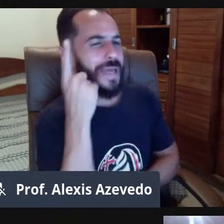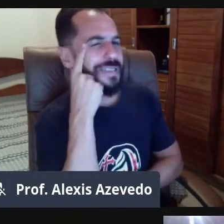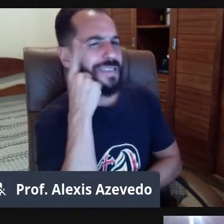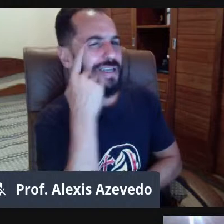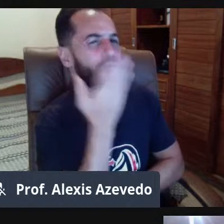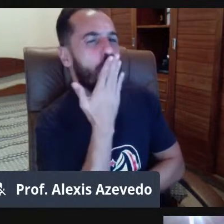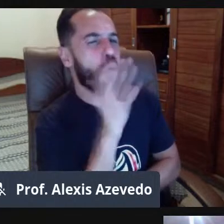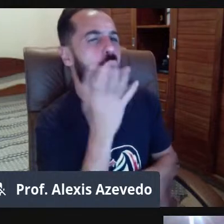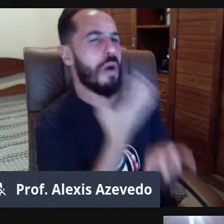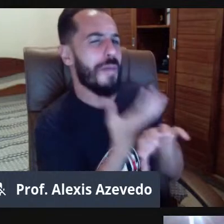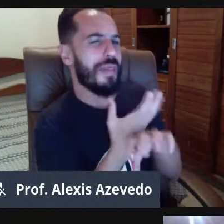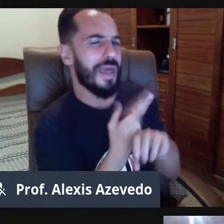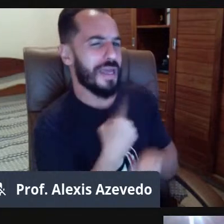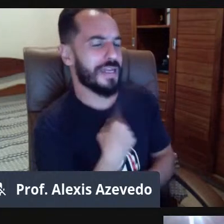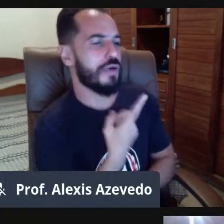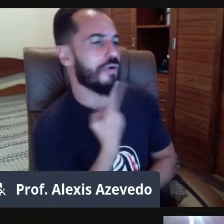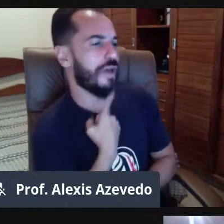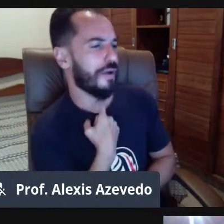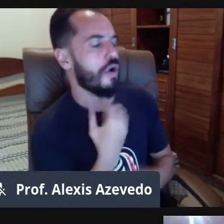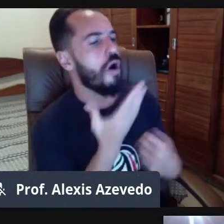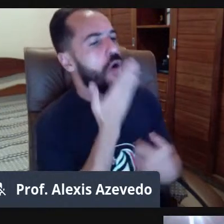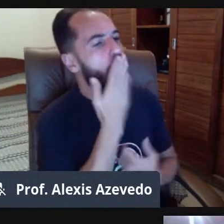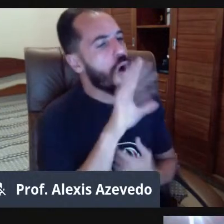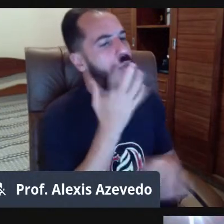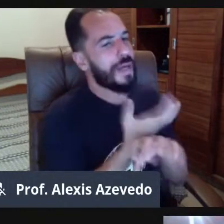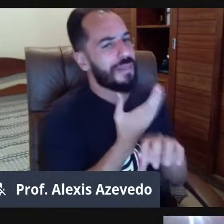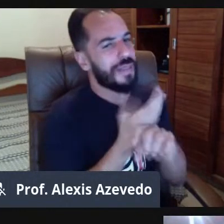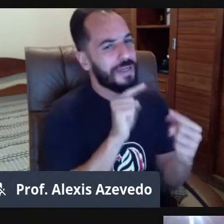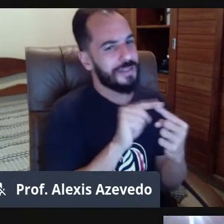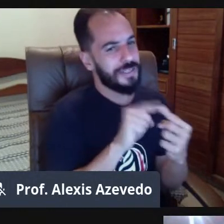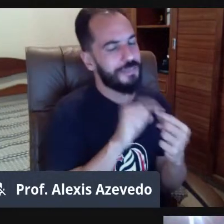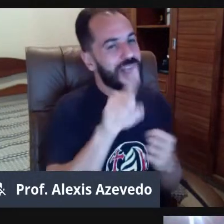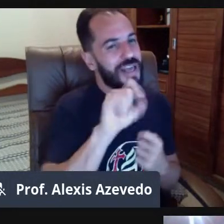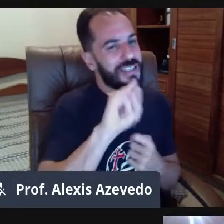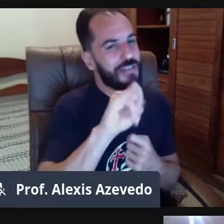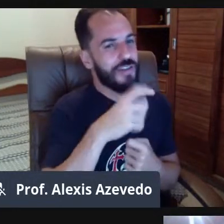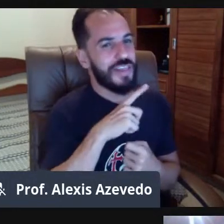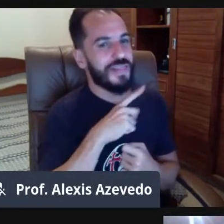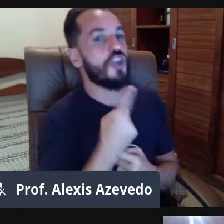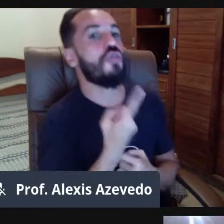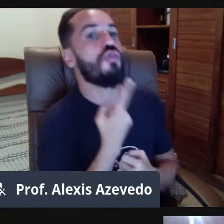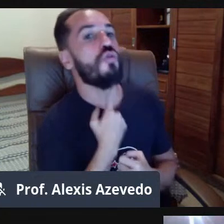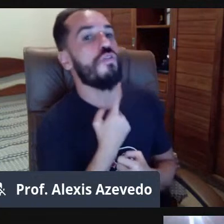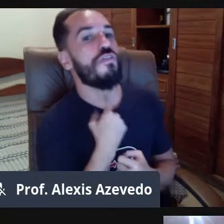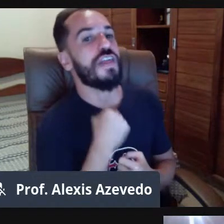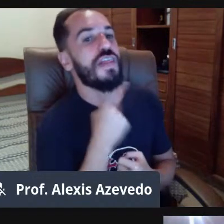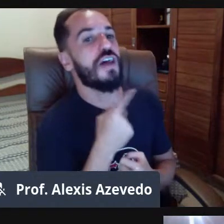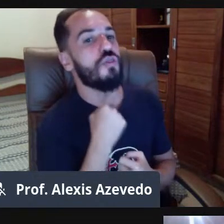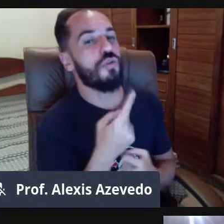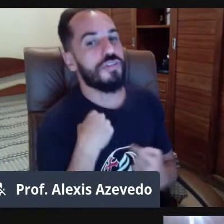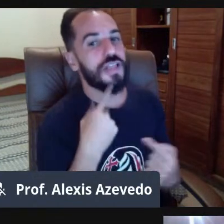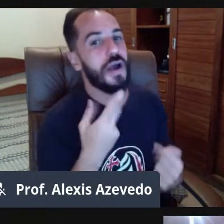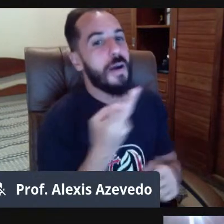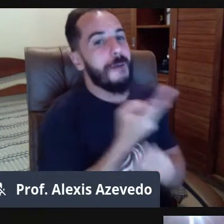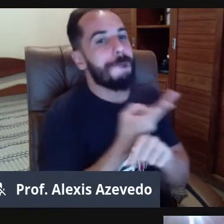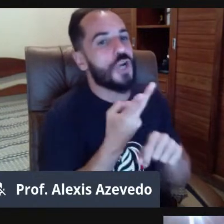mais tem a ver comigo. Na dúvida, procura um professor, um colega para discutir a respeito